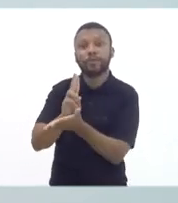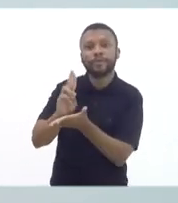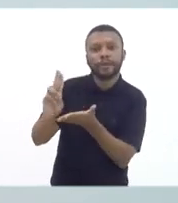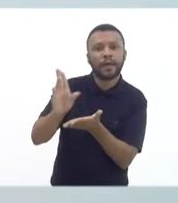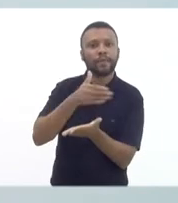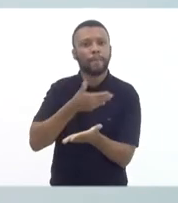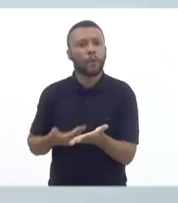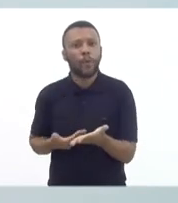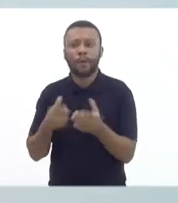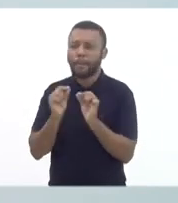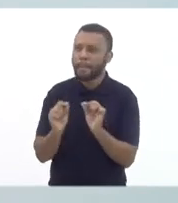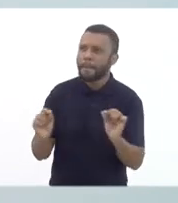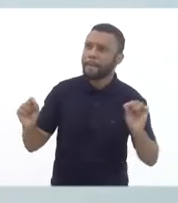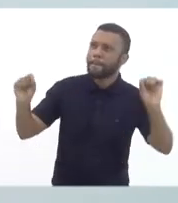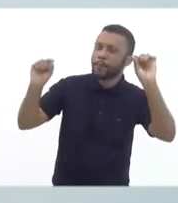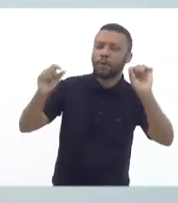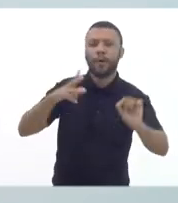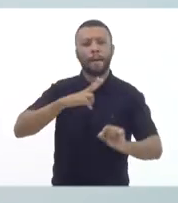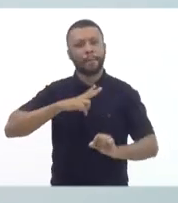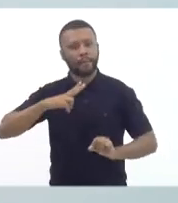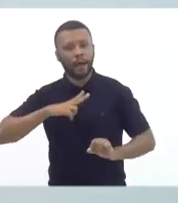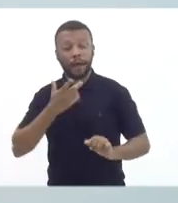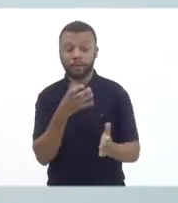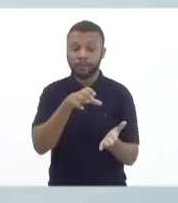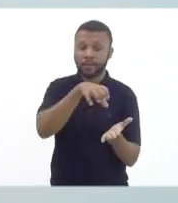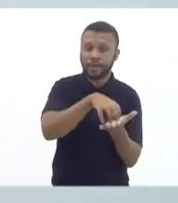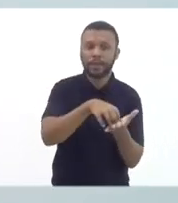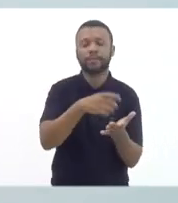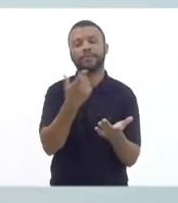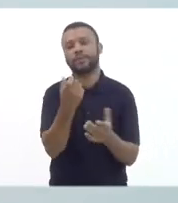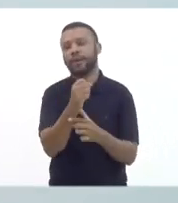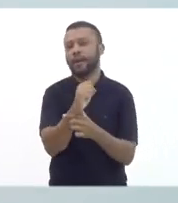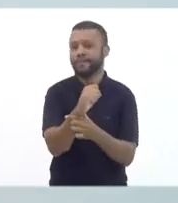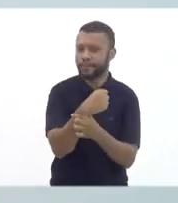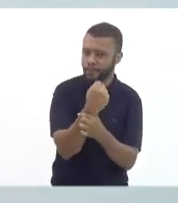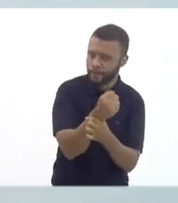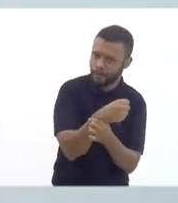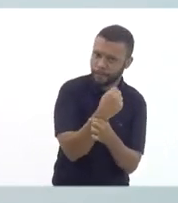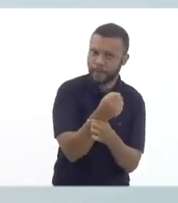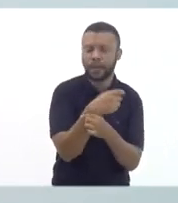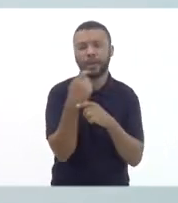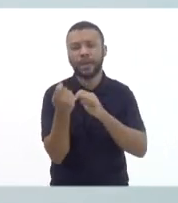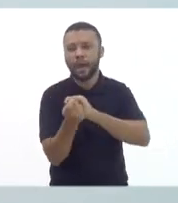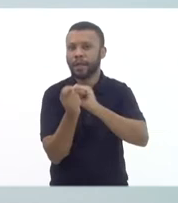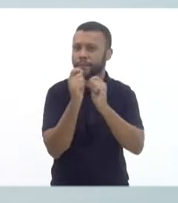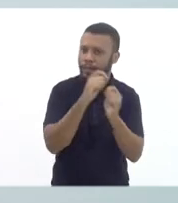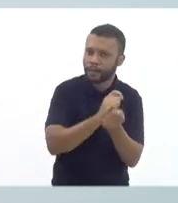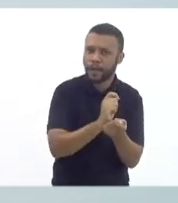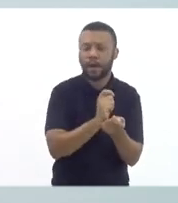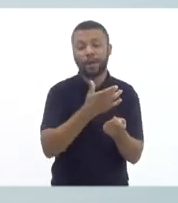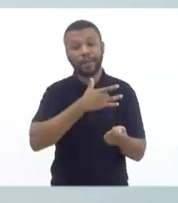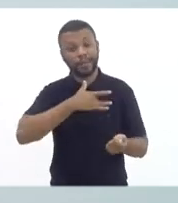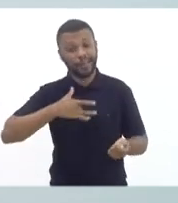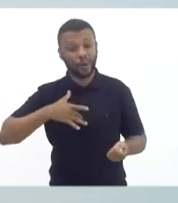e centros de reabilitação e triagem de animais do estado do Rio de Janeiro. E também alguns outros importantes que tramitam,